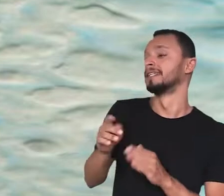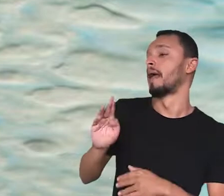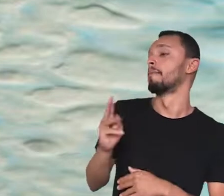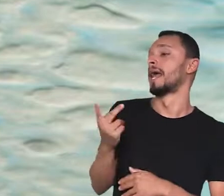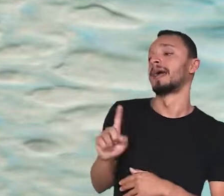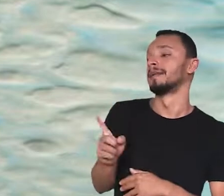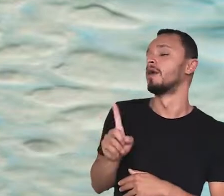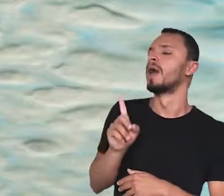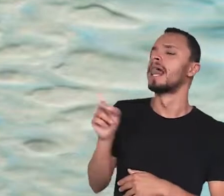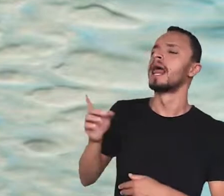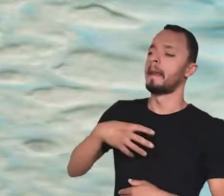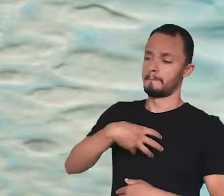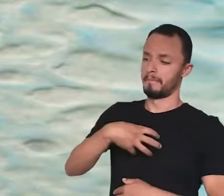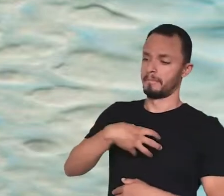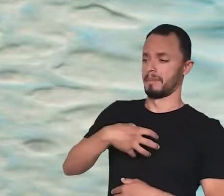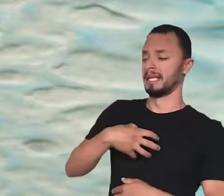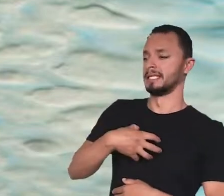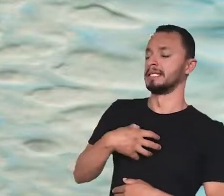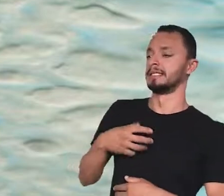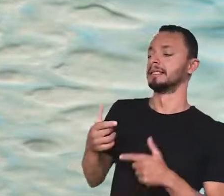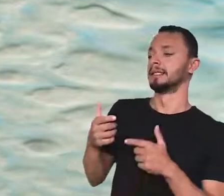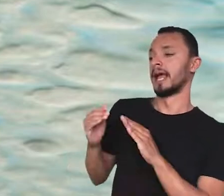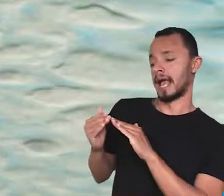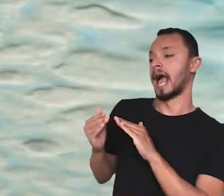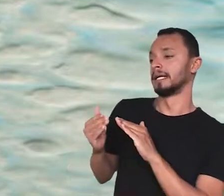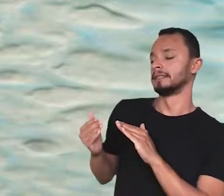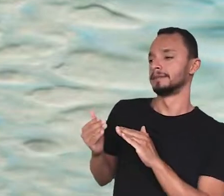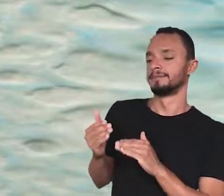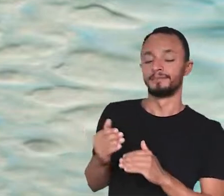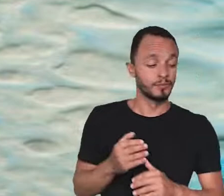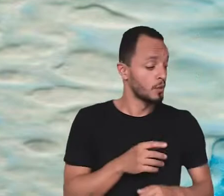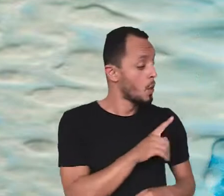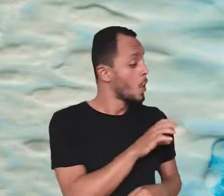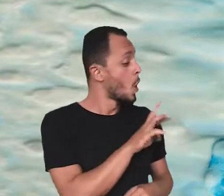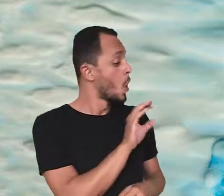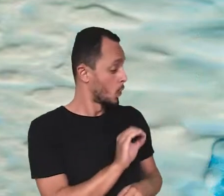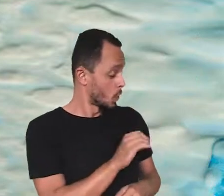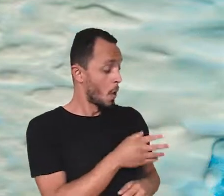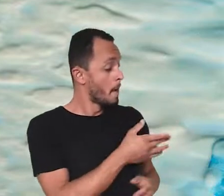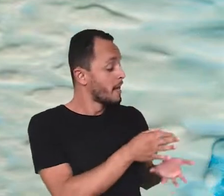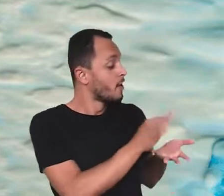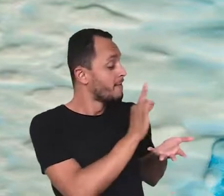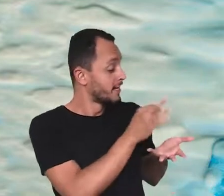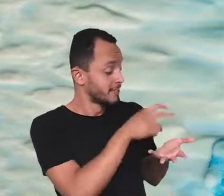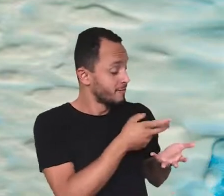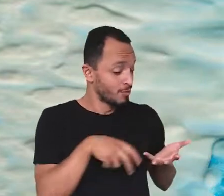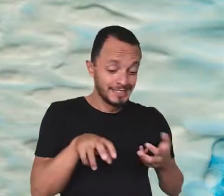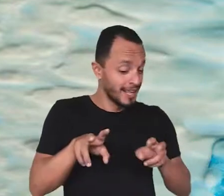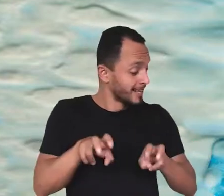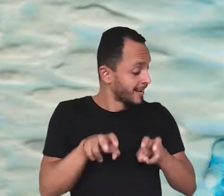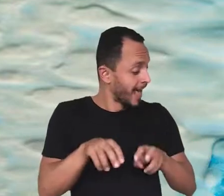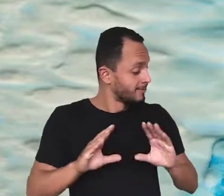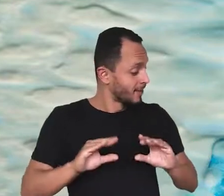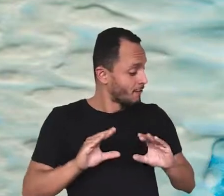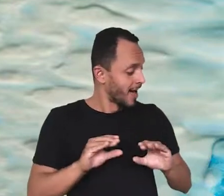é de uma cidadezinha ali perto de Porto Seguro, não é? Isso, menino. Ô, Louro, pega seu cafezinho. Vamos sentar no sofá que tem muita coisa